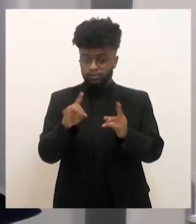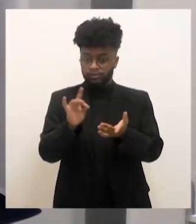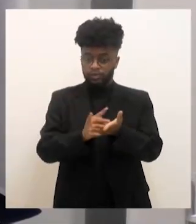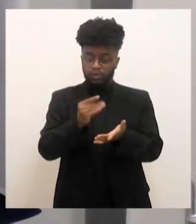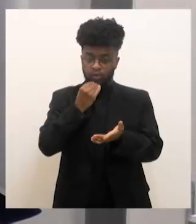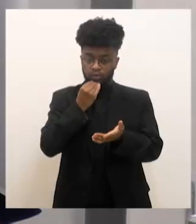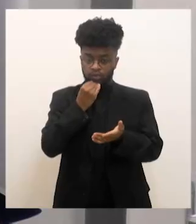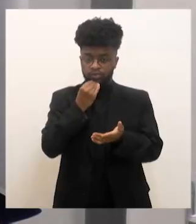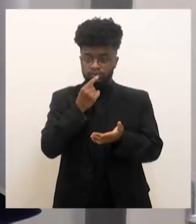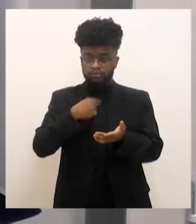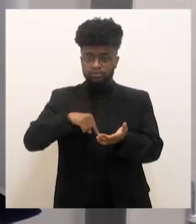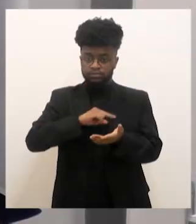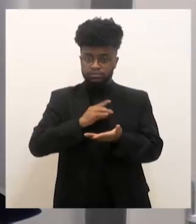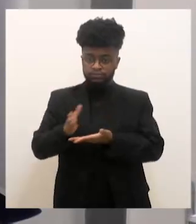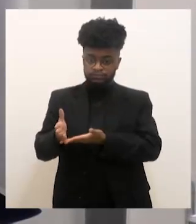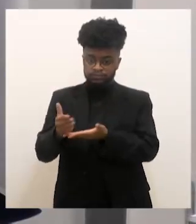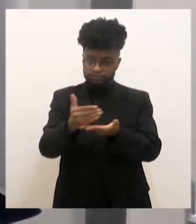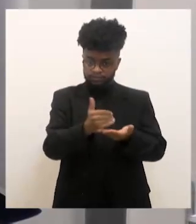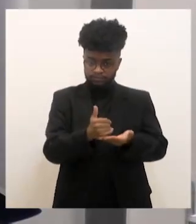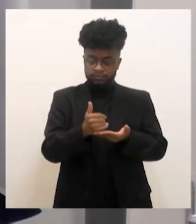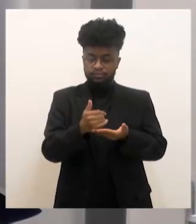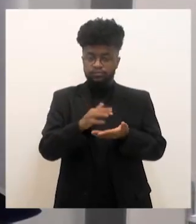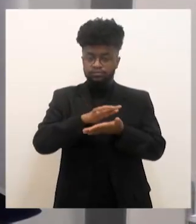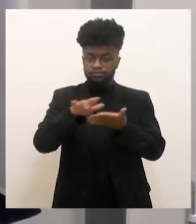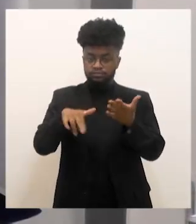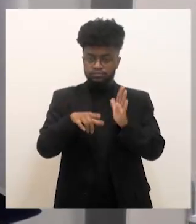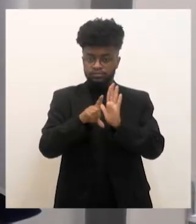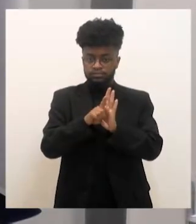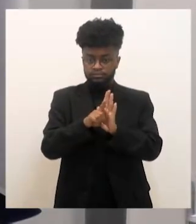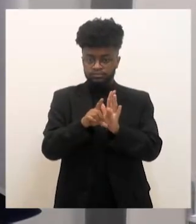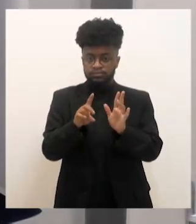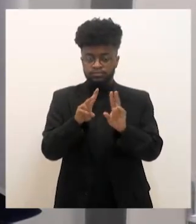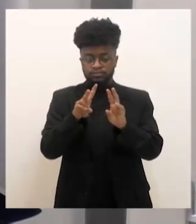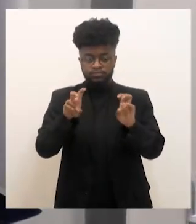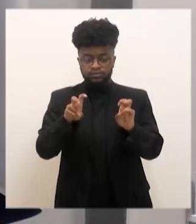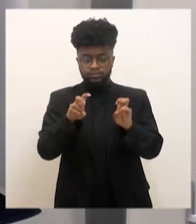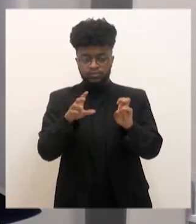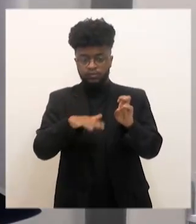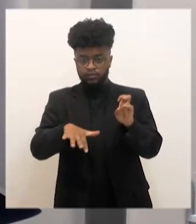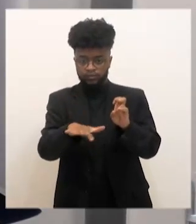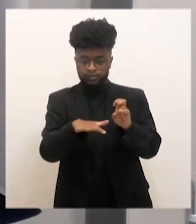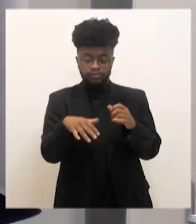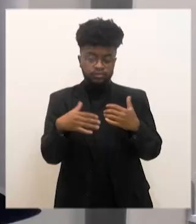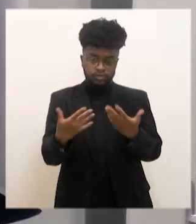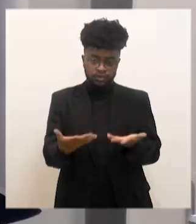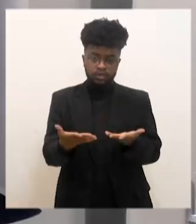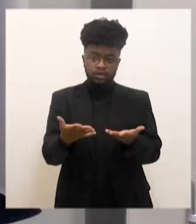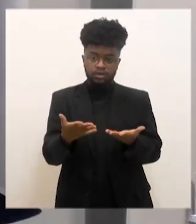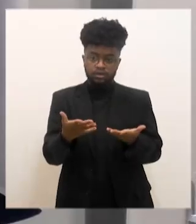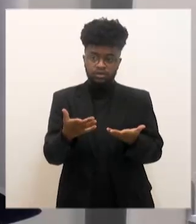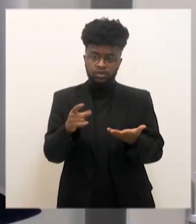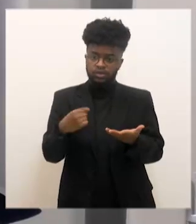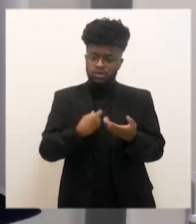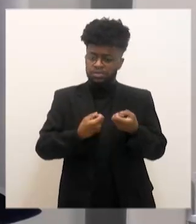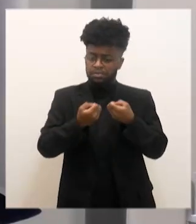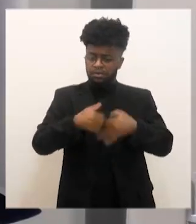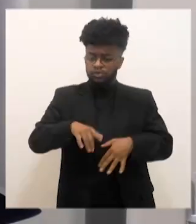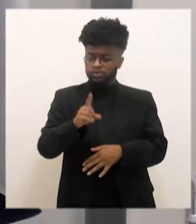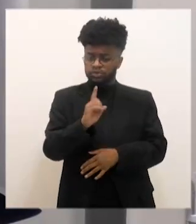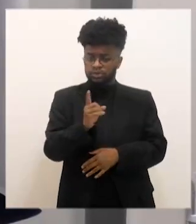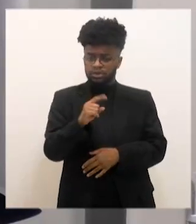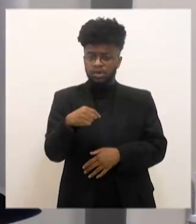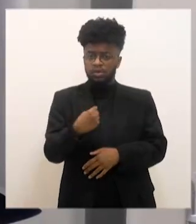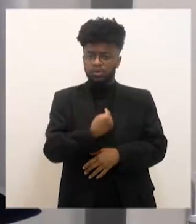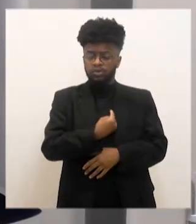gente está consolidando um conjunto de legislações em torno de um tema, aí a gente não é que prejudica. A gente tem,